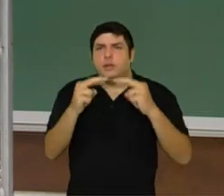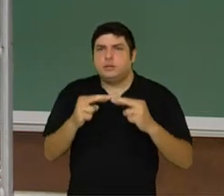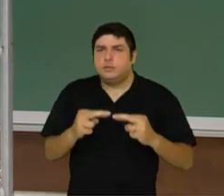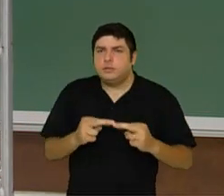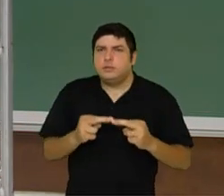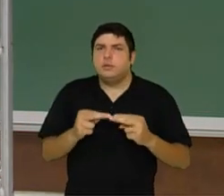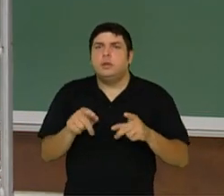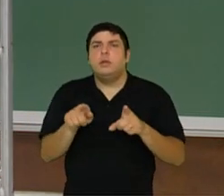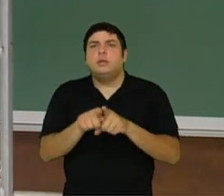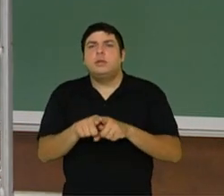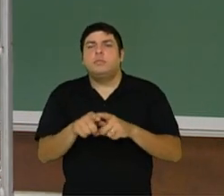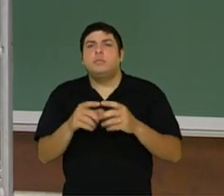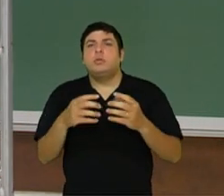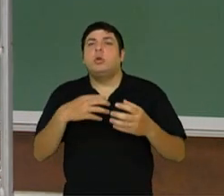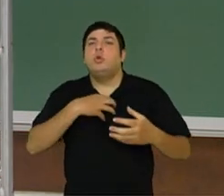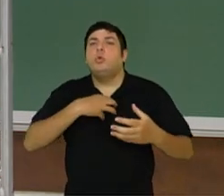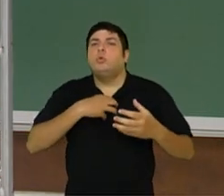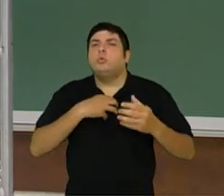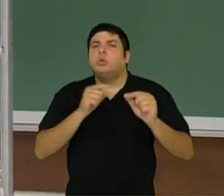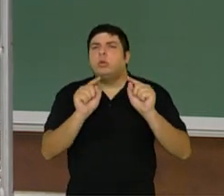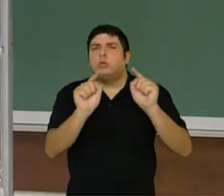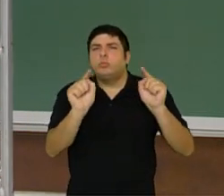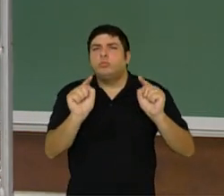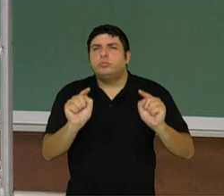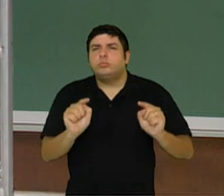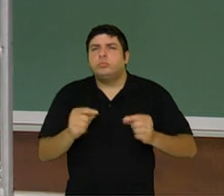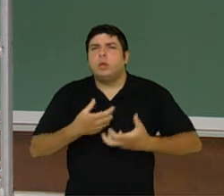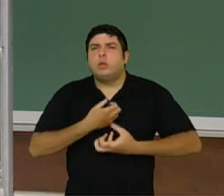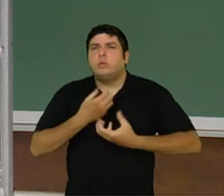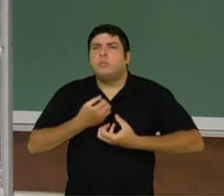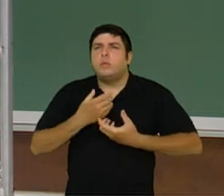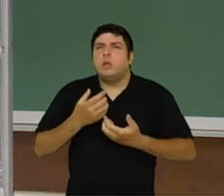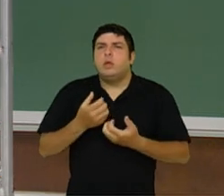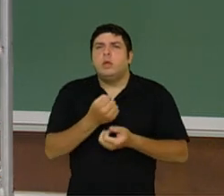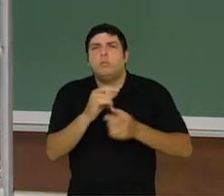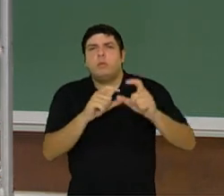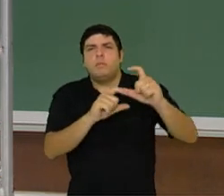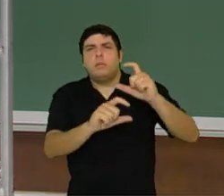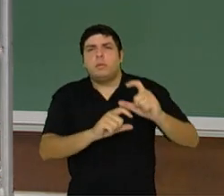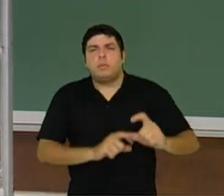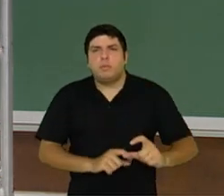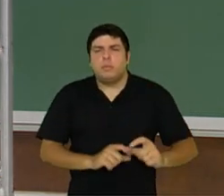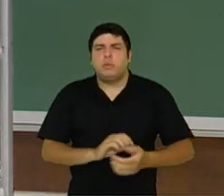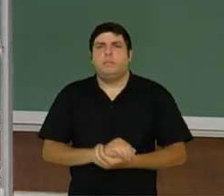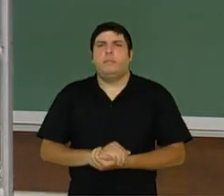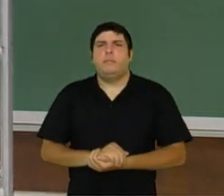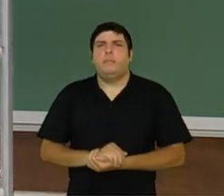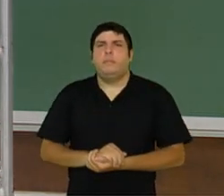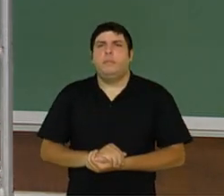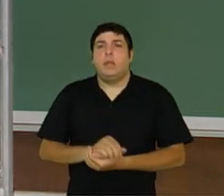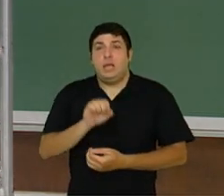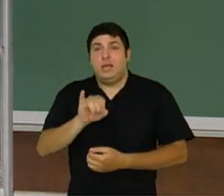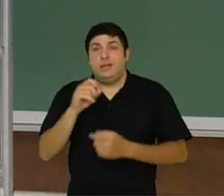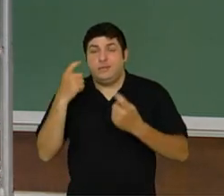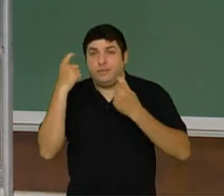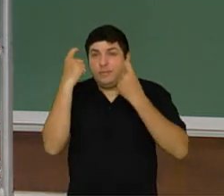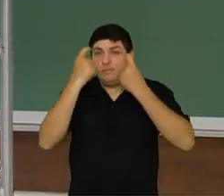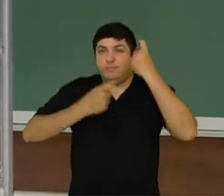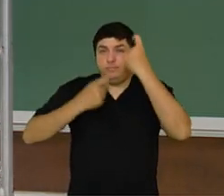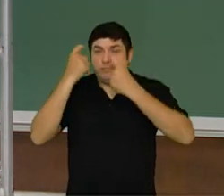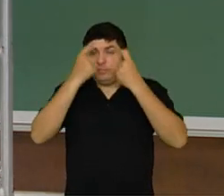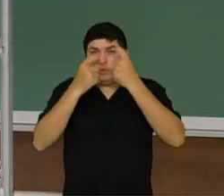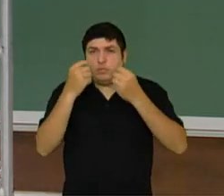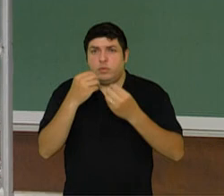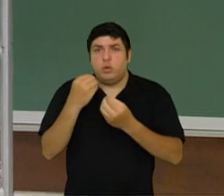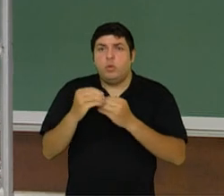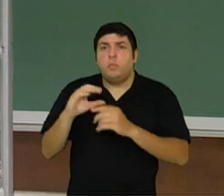A maneira de fazer o desenho do poema, vai ser em quantas estrofes, tá? Quando eu estou muito preocupada com o canal